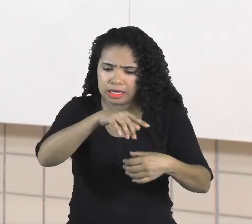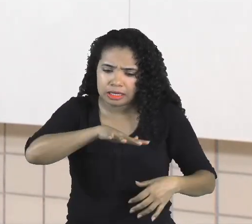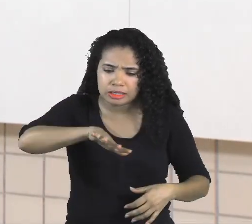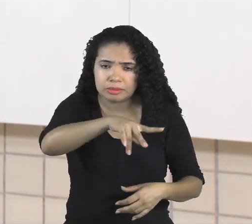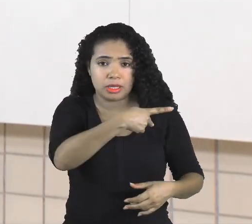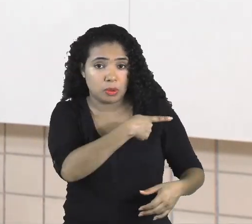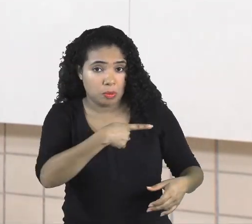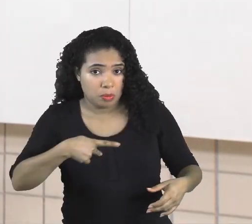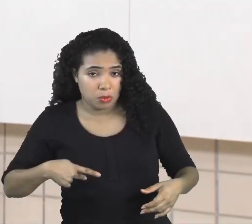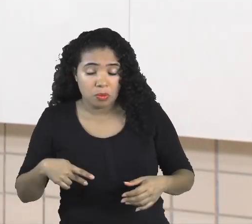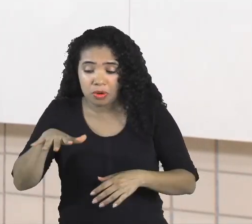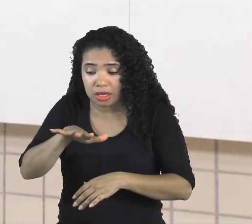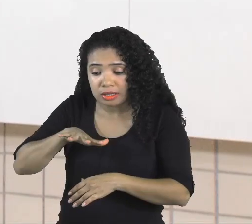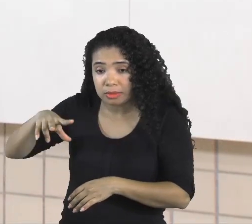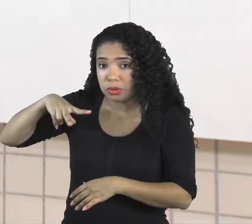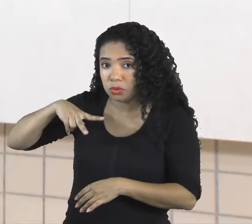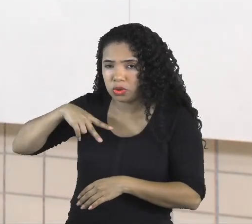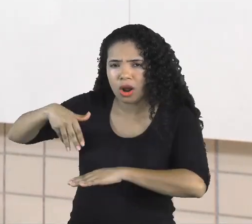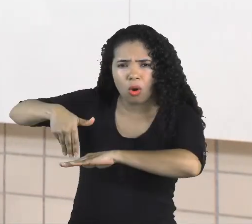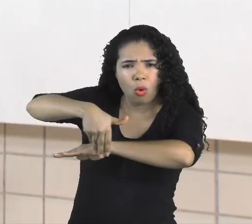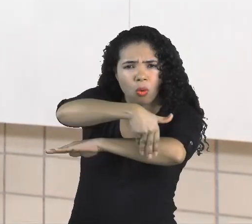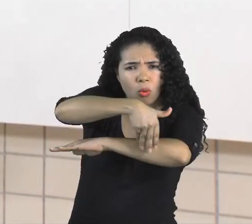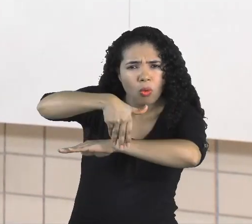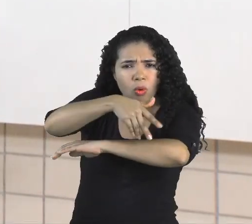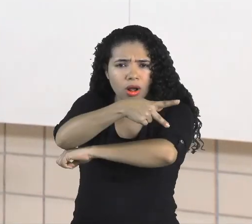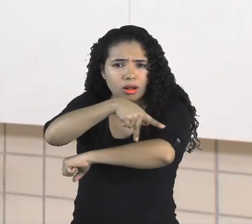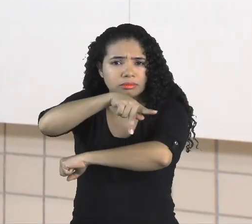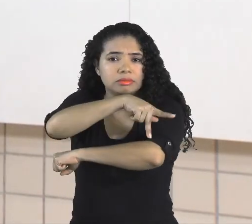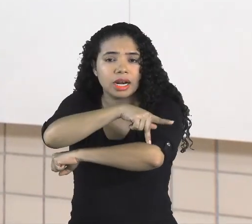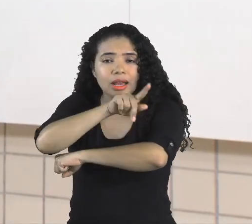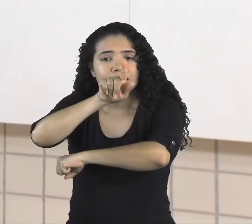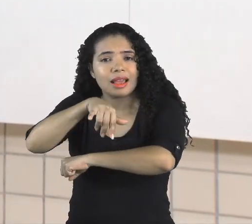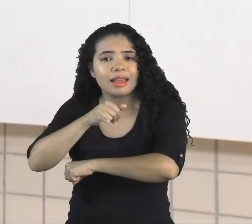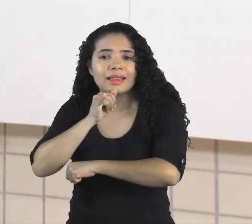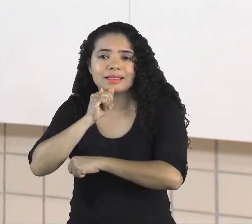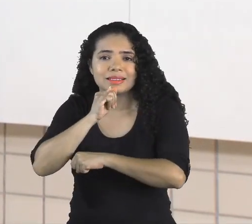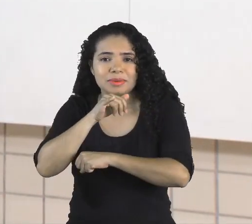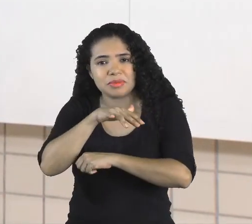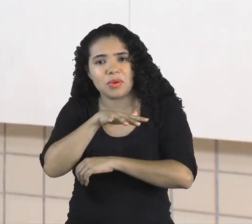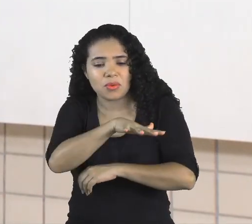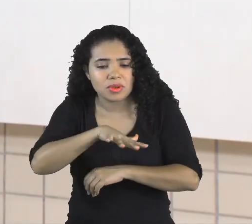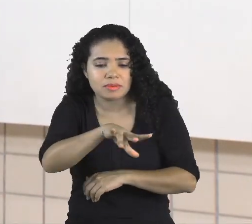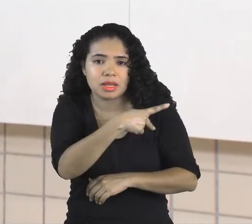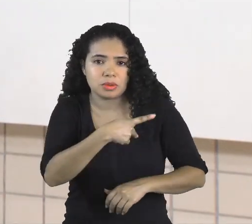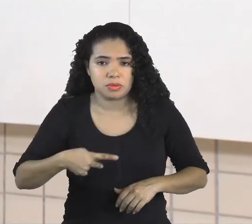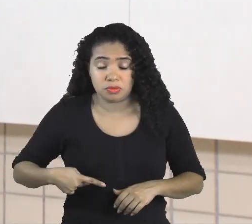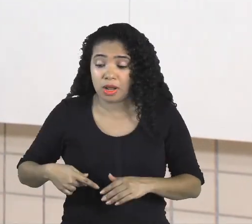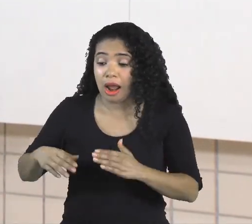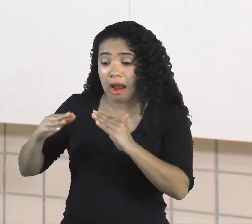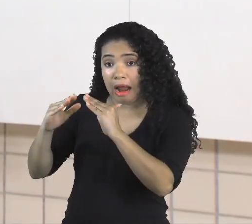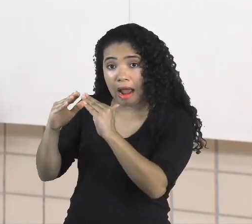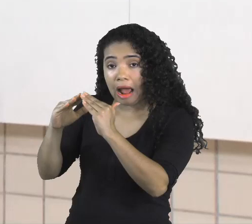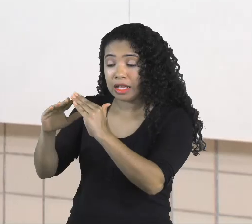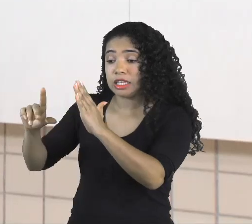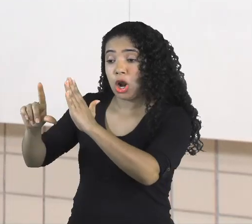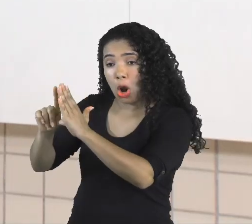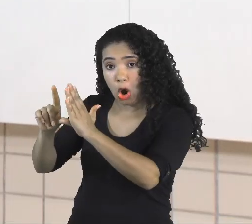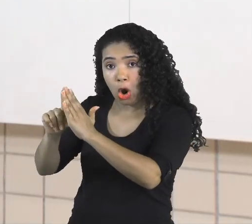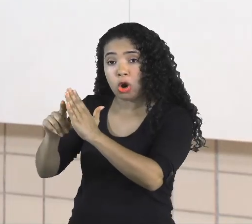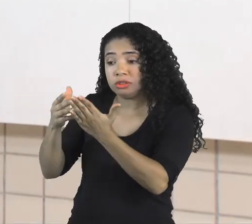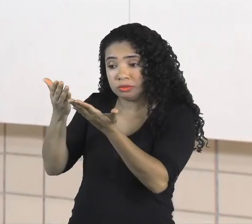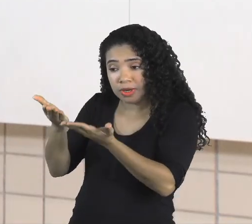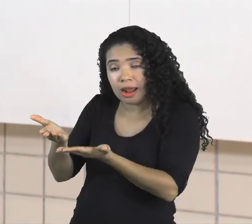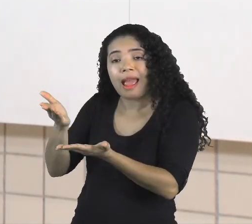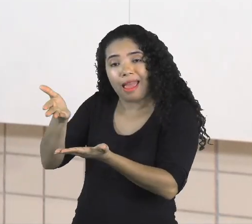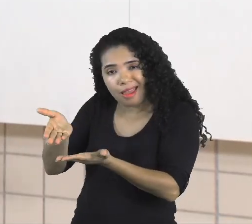privados. Ruas e praças são exemplos de espaços públicos. Casas e lojas, sua casa ou a